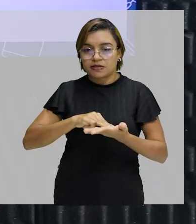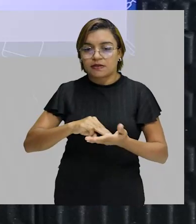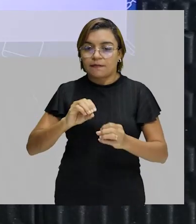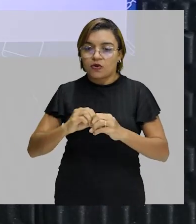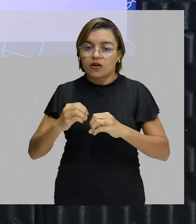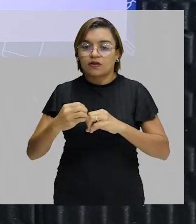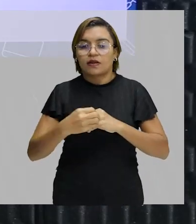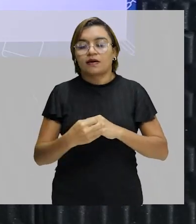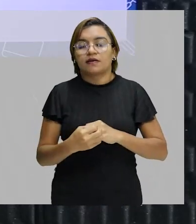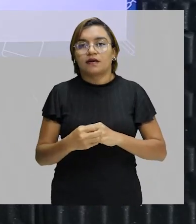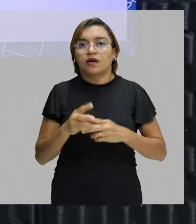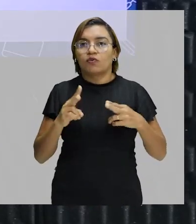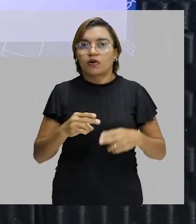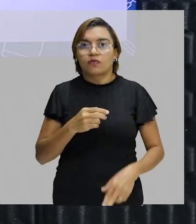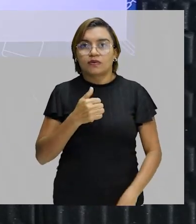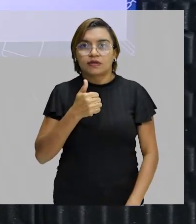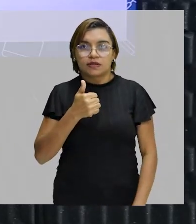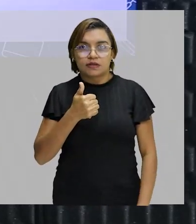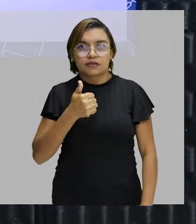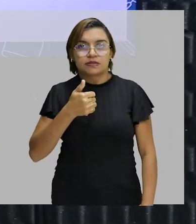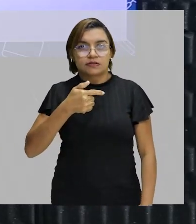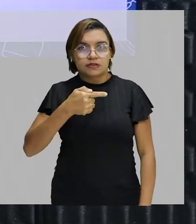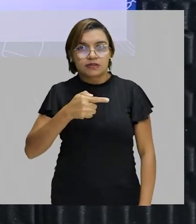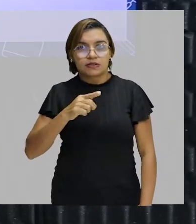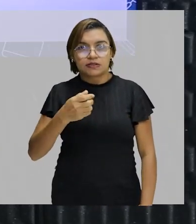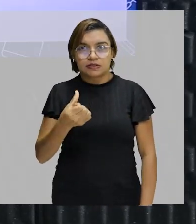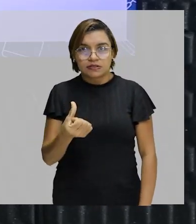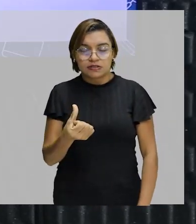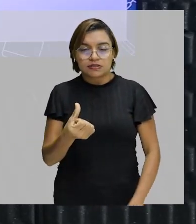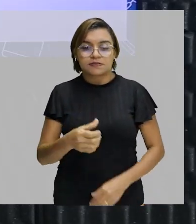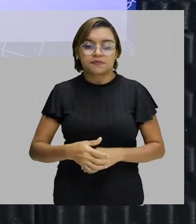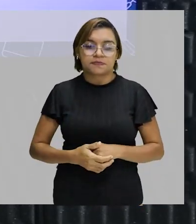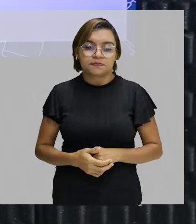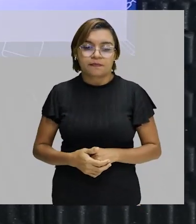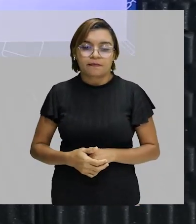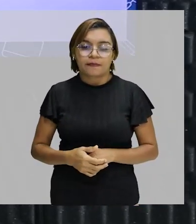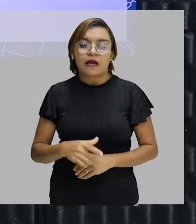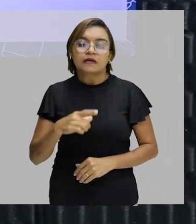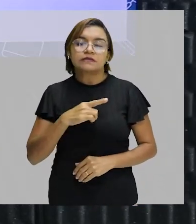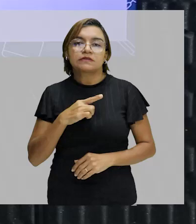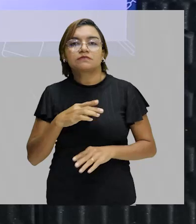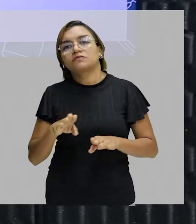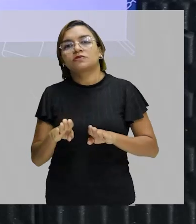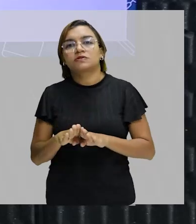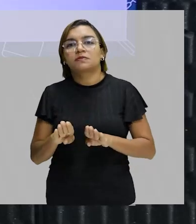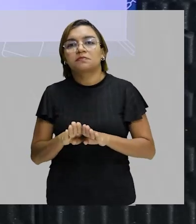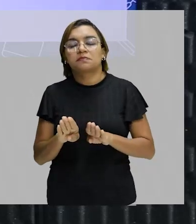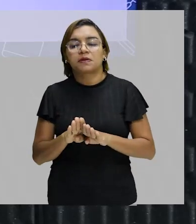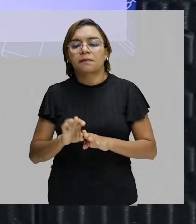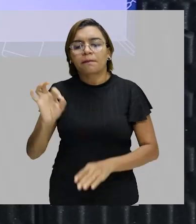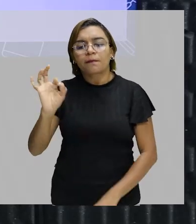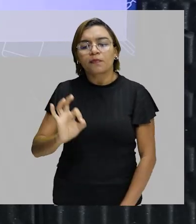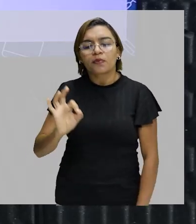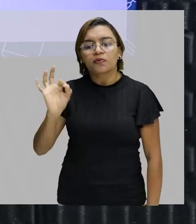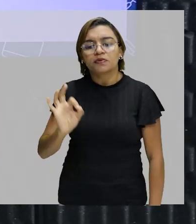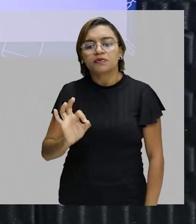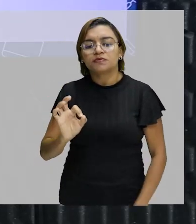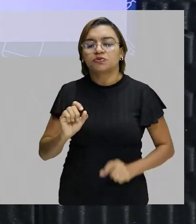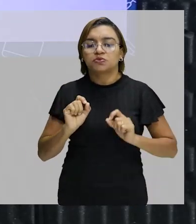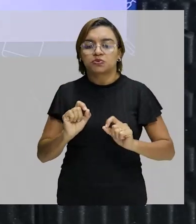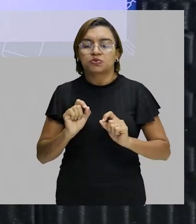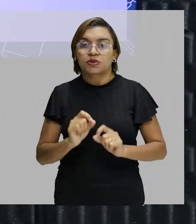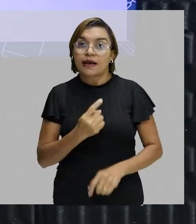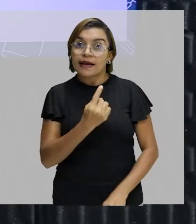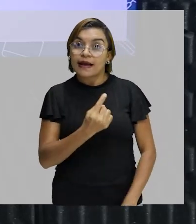a informação do problema, certo? E nós temos aqui a porcentagem